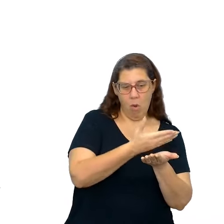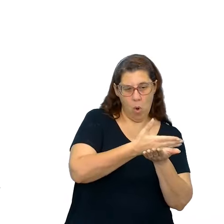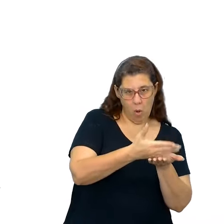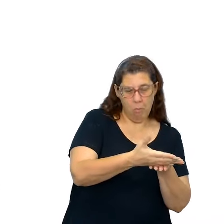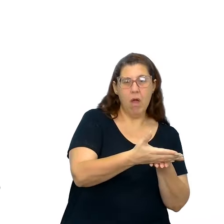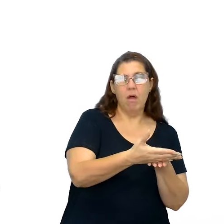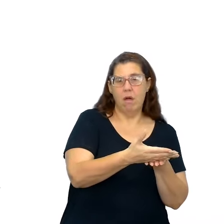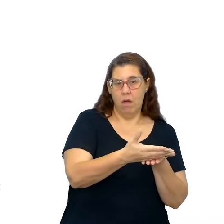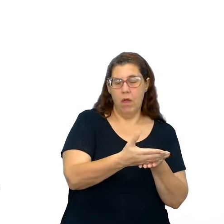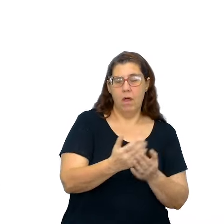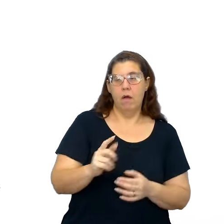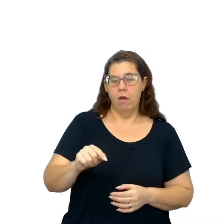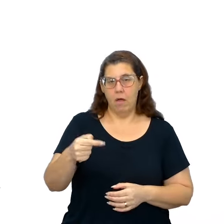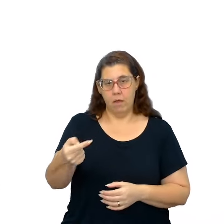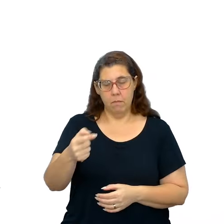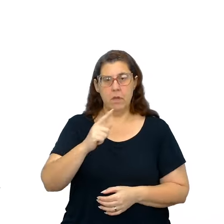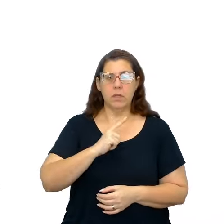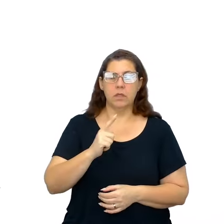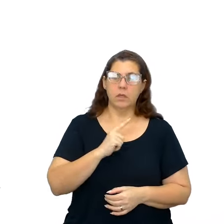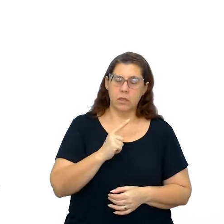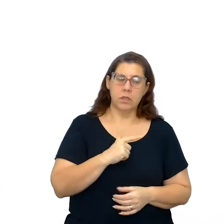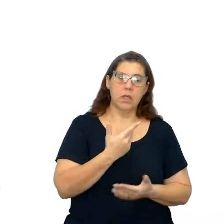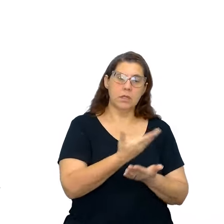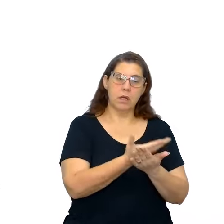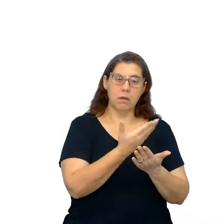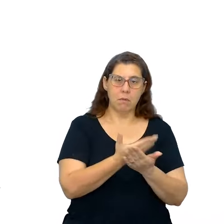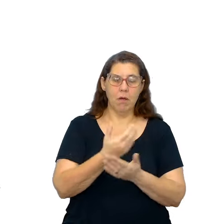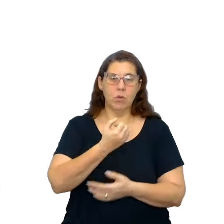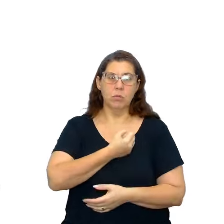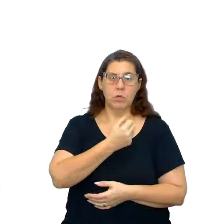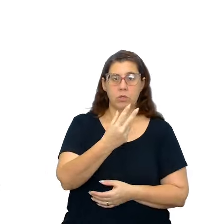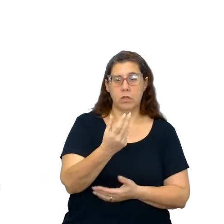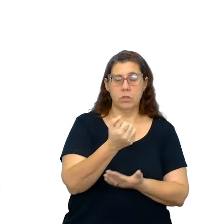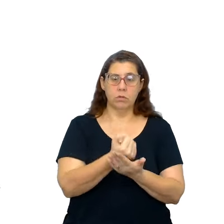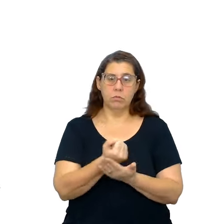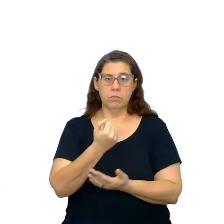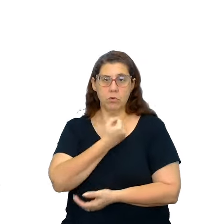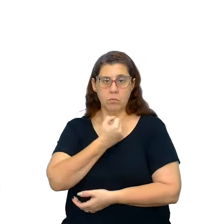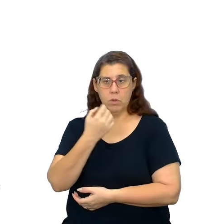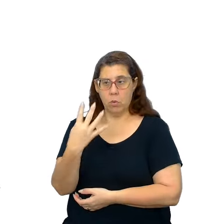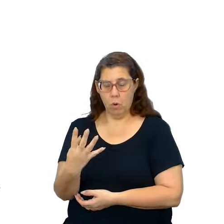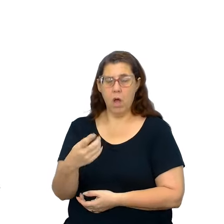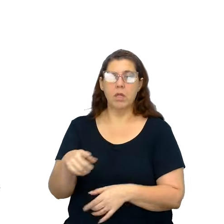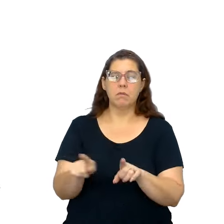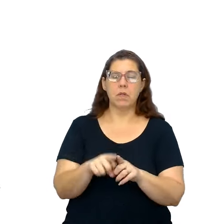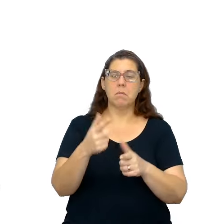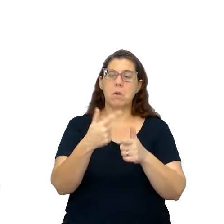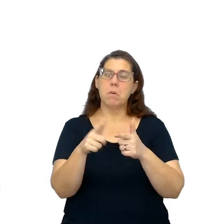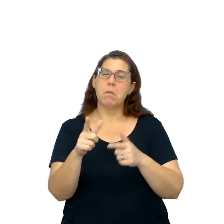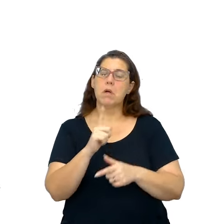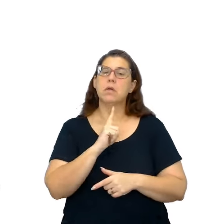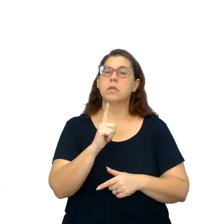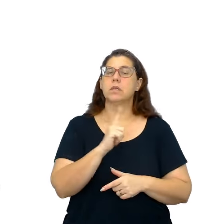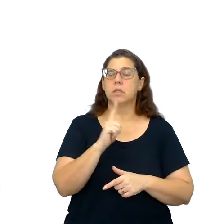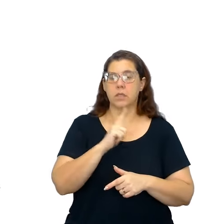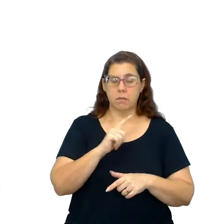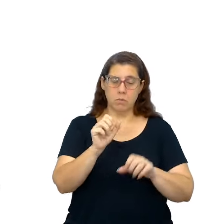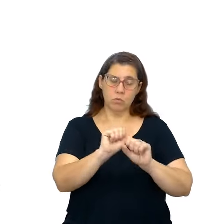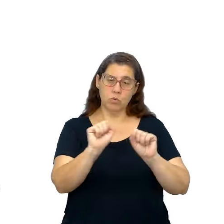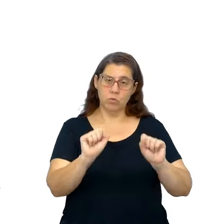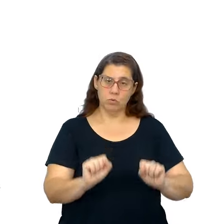início, né? Aí depois ele traz uma questão nas aulas 3 e 4 de resolver situações, problemas envolvendo um